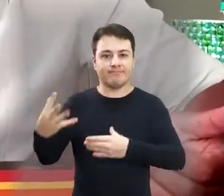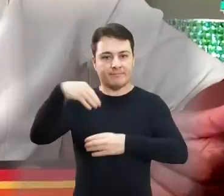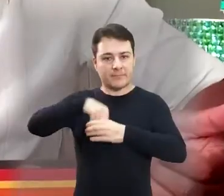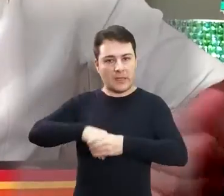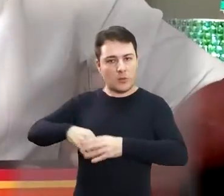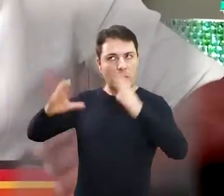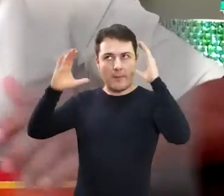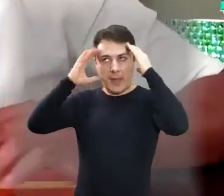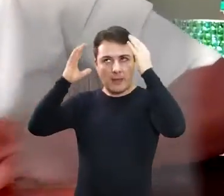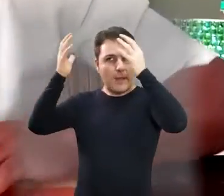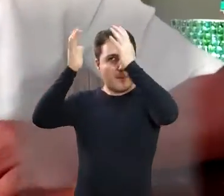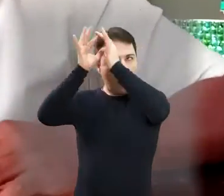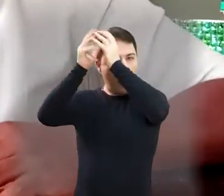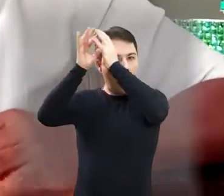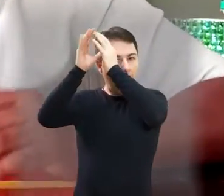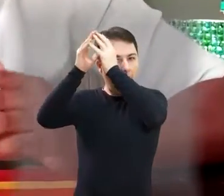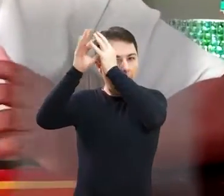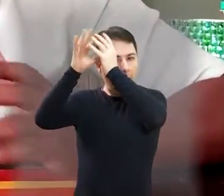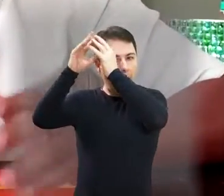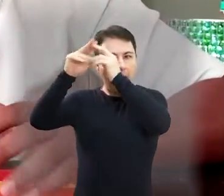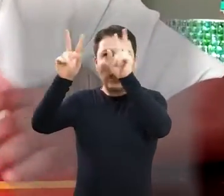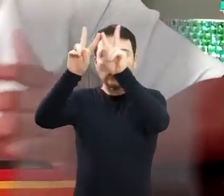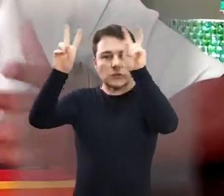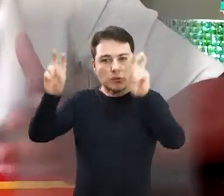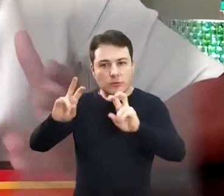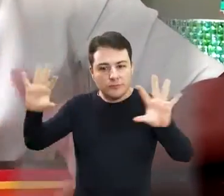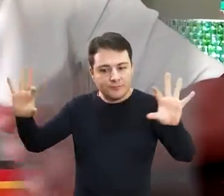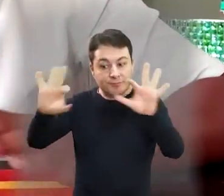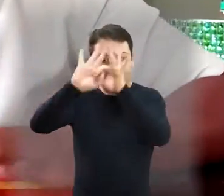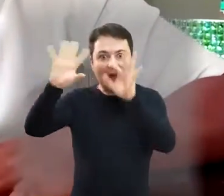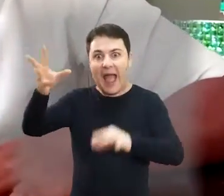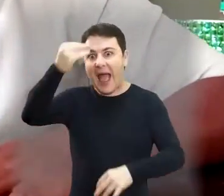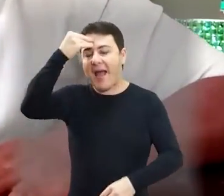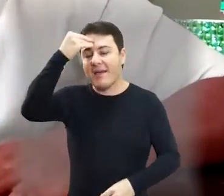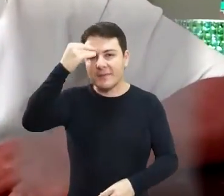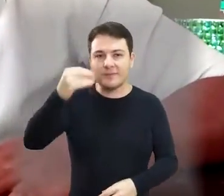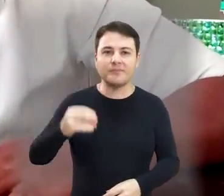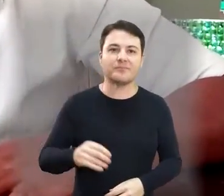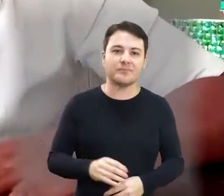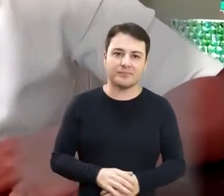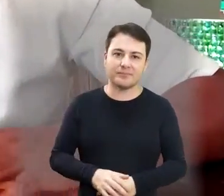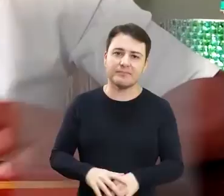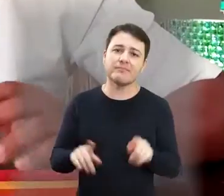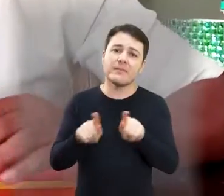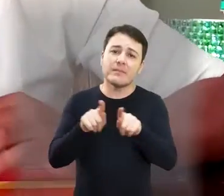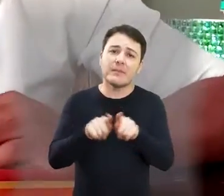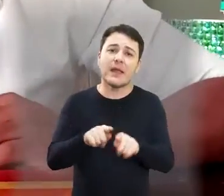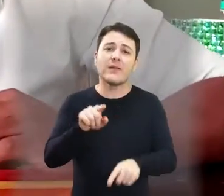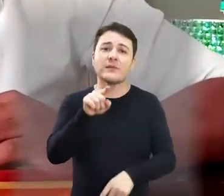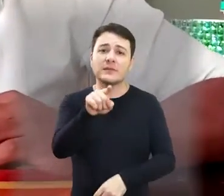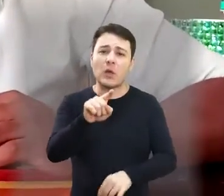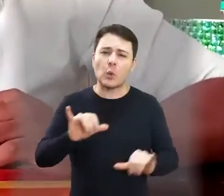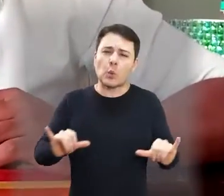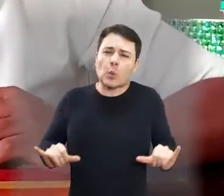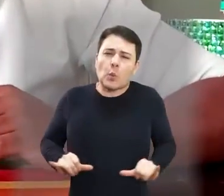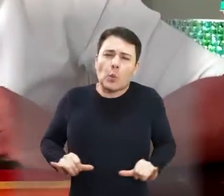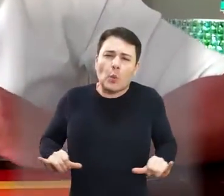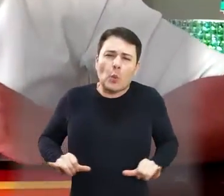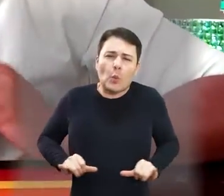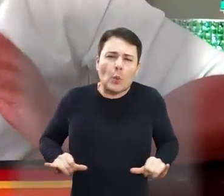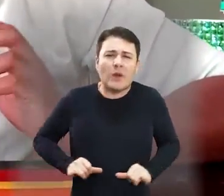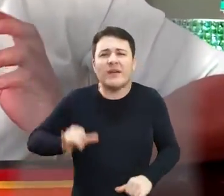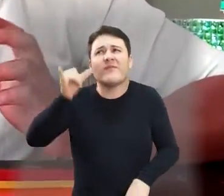de aprender. Vai ajudar o cérebro também a fazer conexões e mais sinapses sobre aquele conteúdo. É muito importante